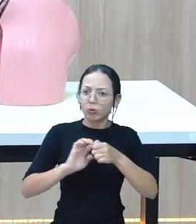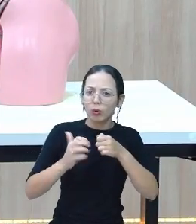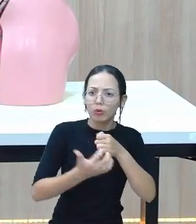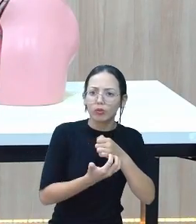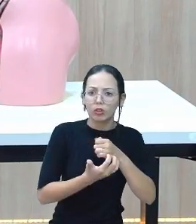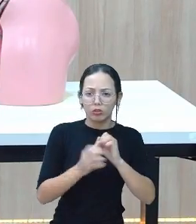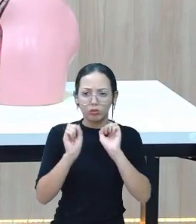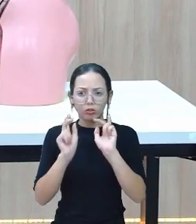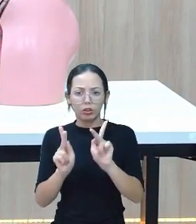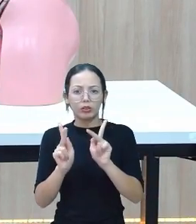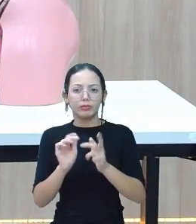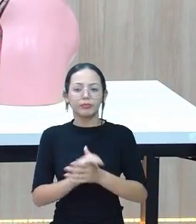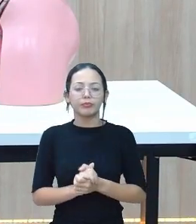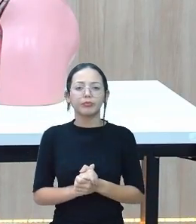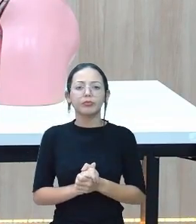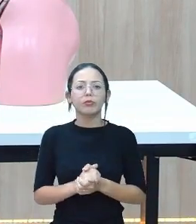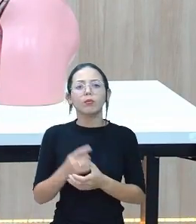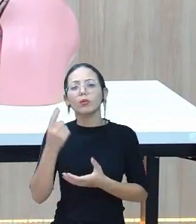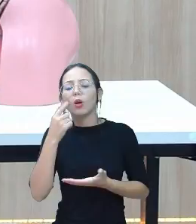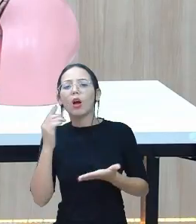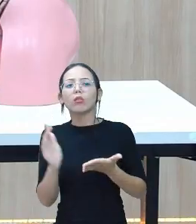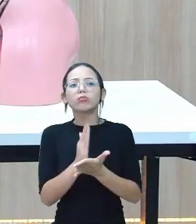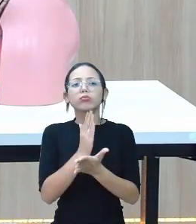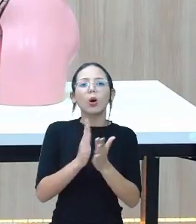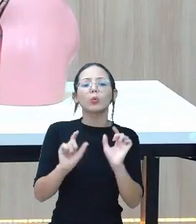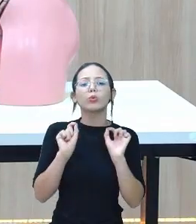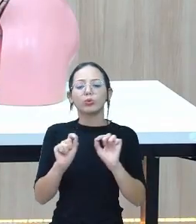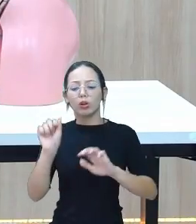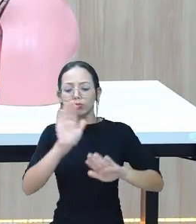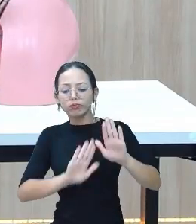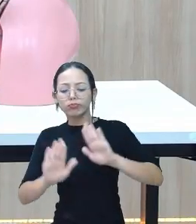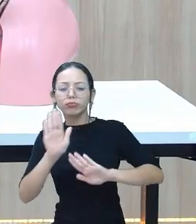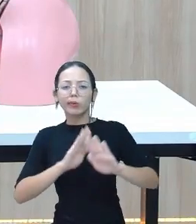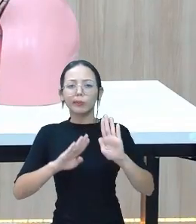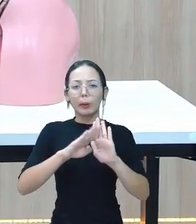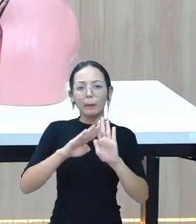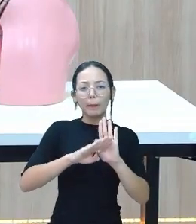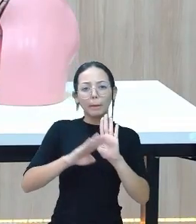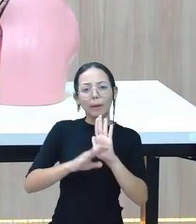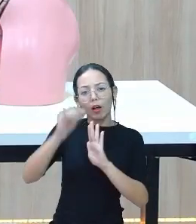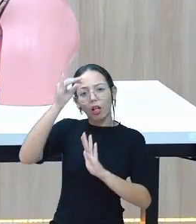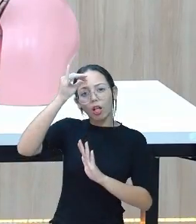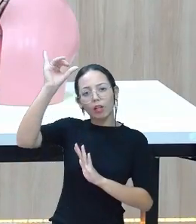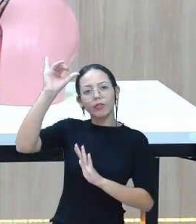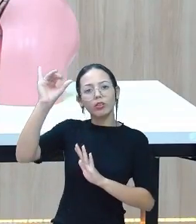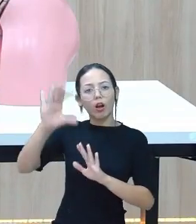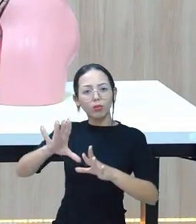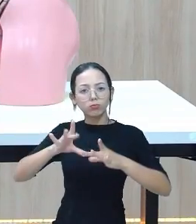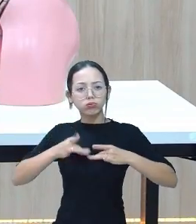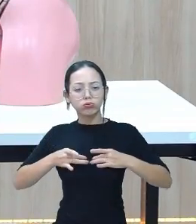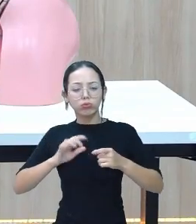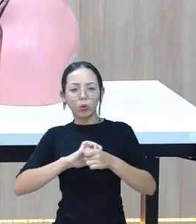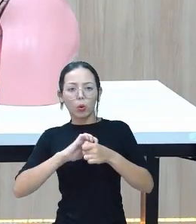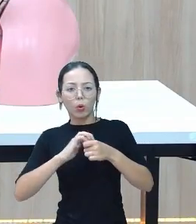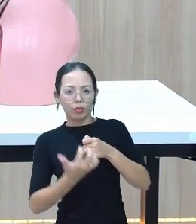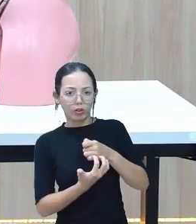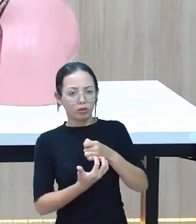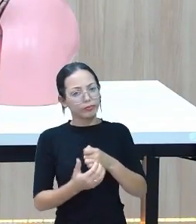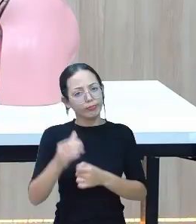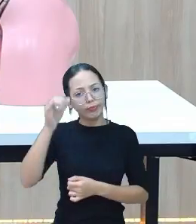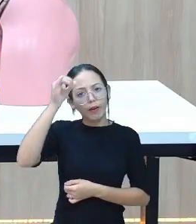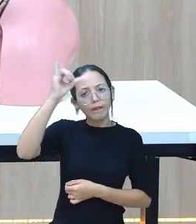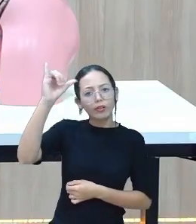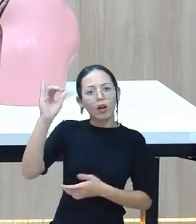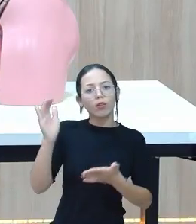vírus permanece. E aqui eu trago para vocês alguns cuidados para prevenir, né? Que possam, para não pegarmos o